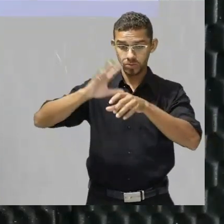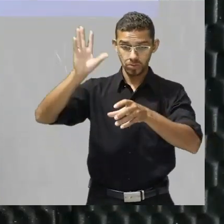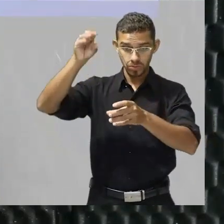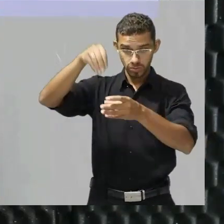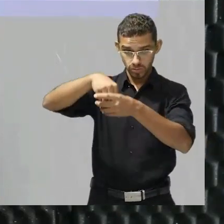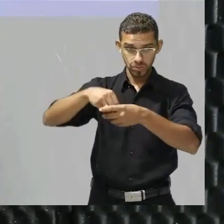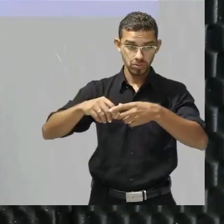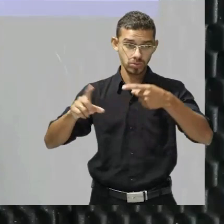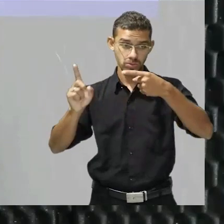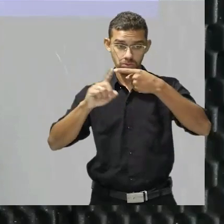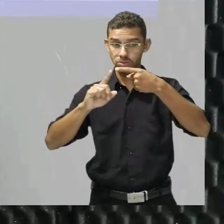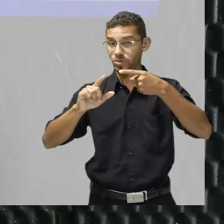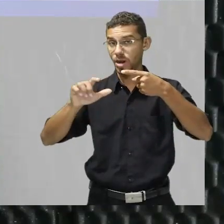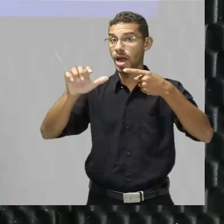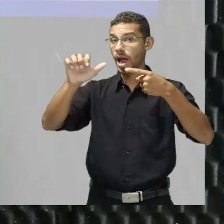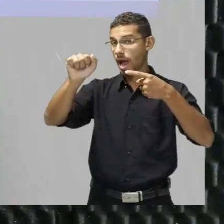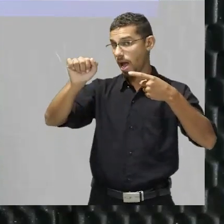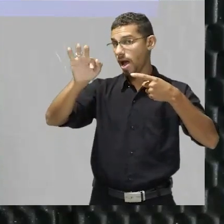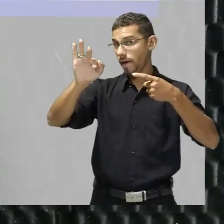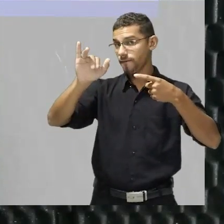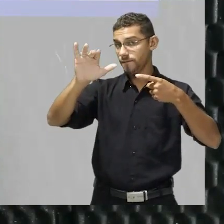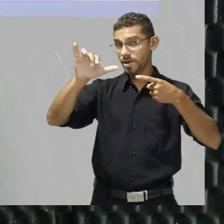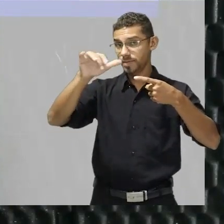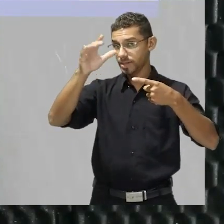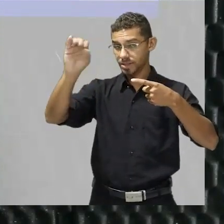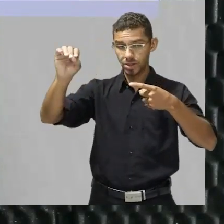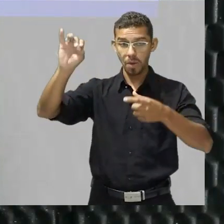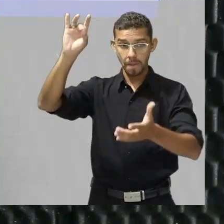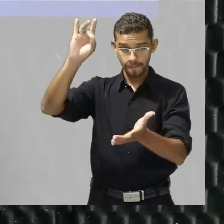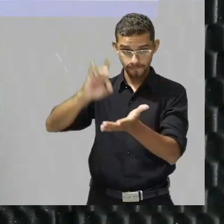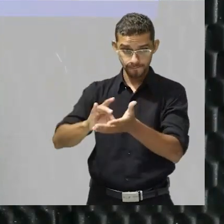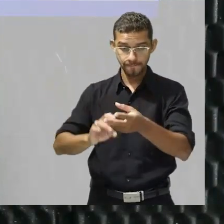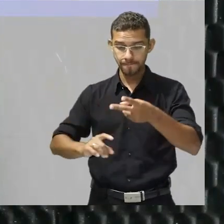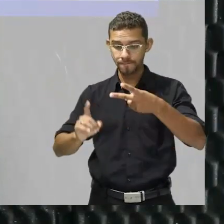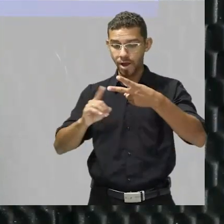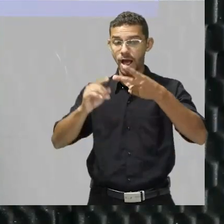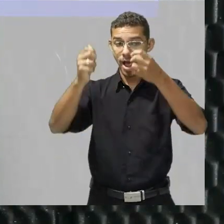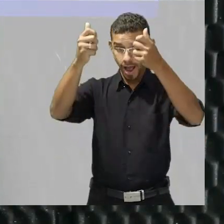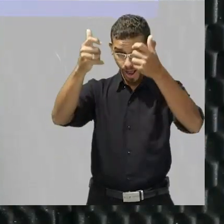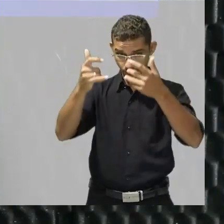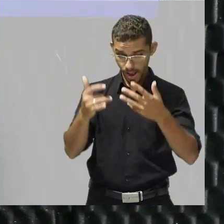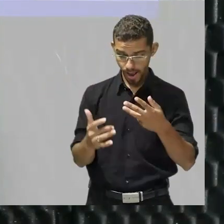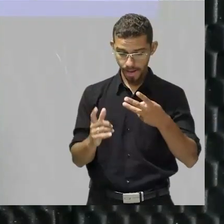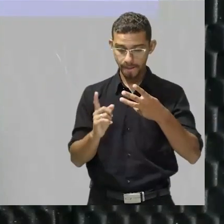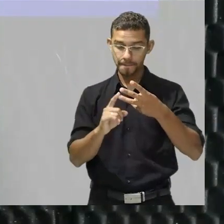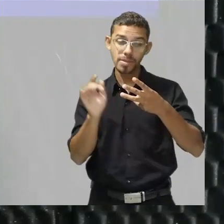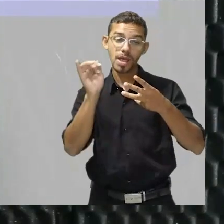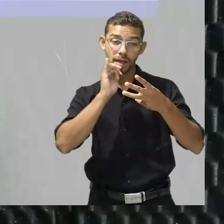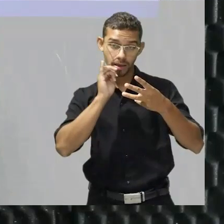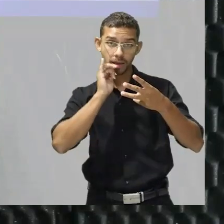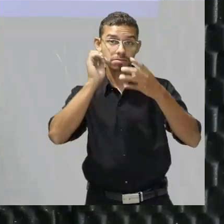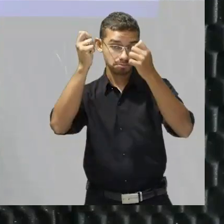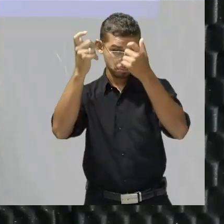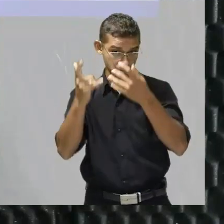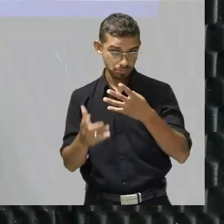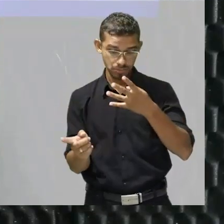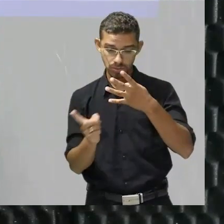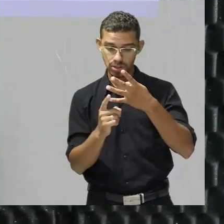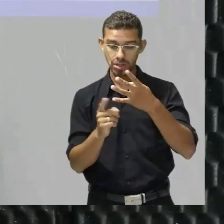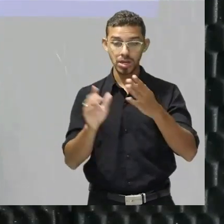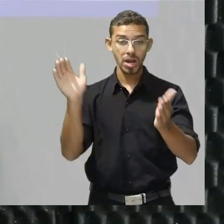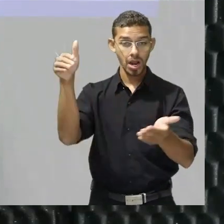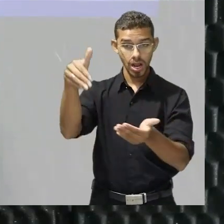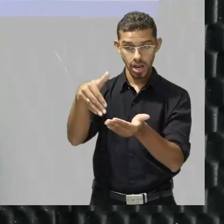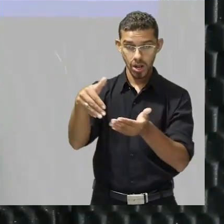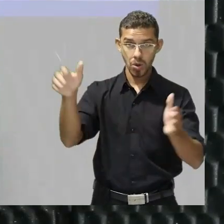aí a afirmação a explicação a exemplificação e a conclusão turma que